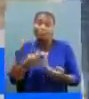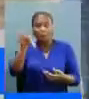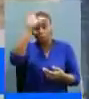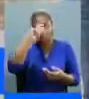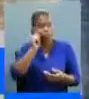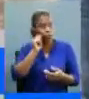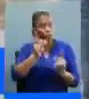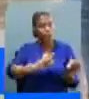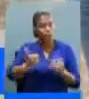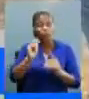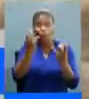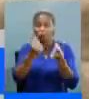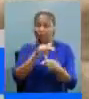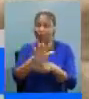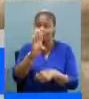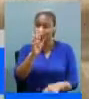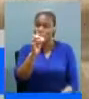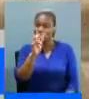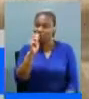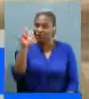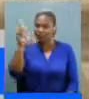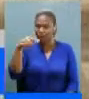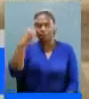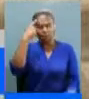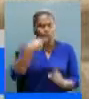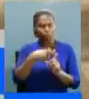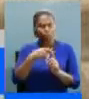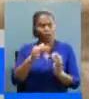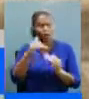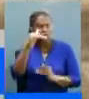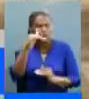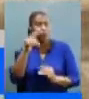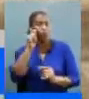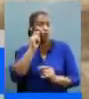Economia Marítima, José Gonçalves, otimista quanto ao crescimento do turismo em Santo Antão.